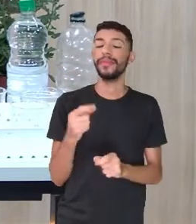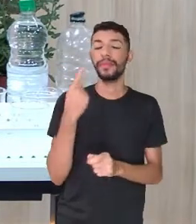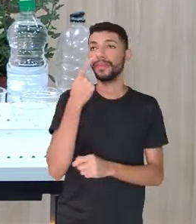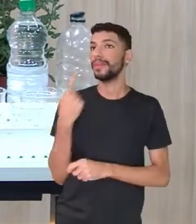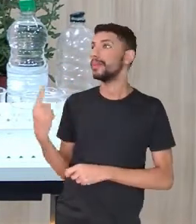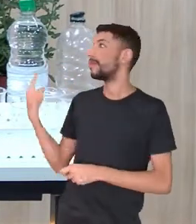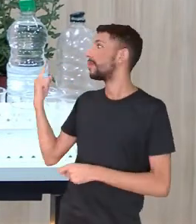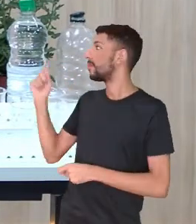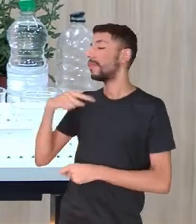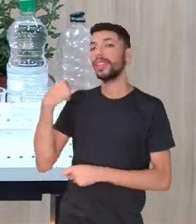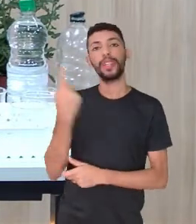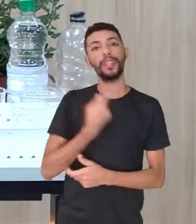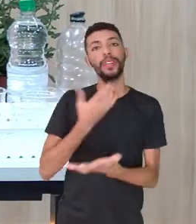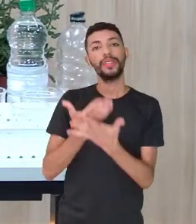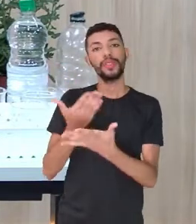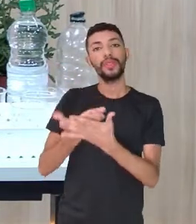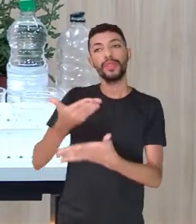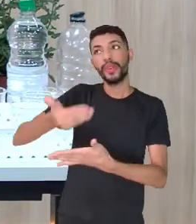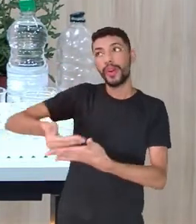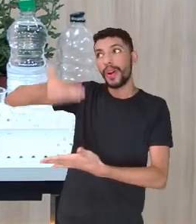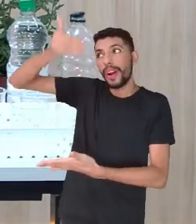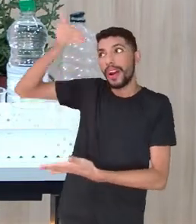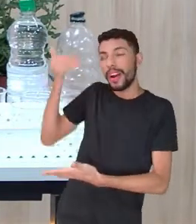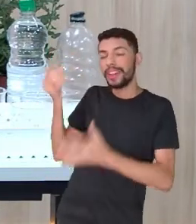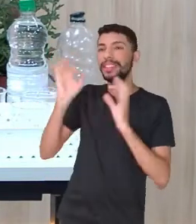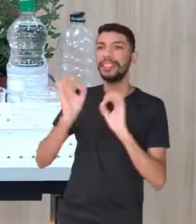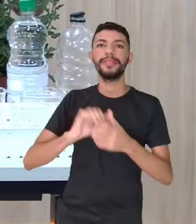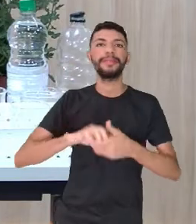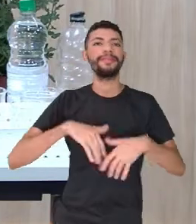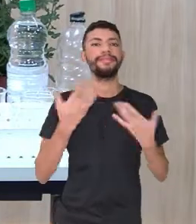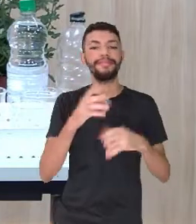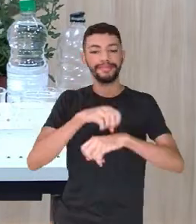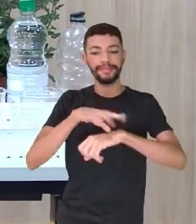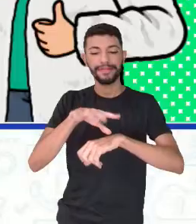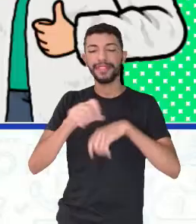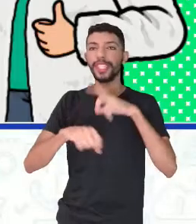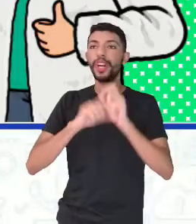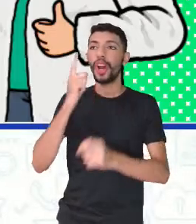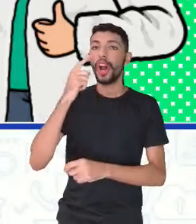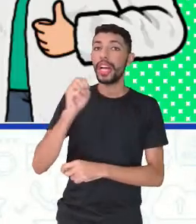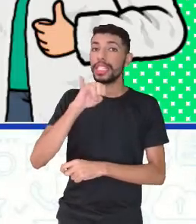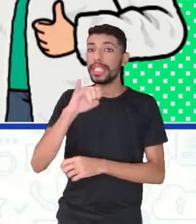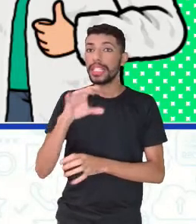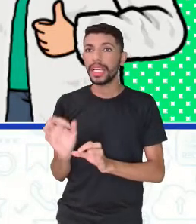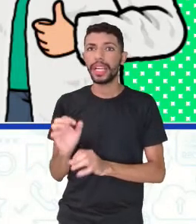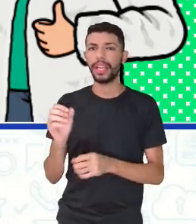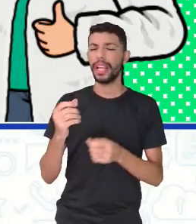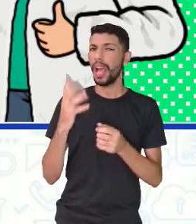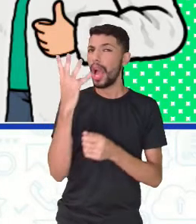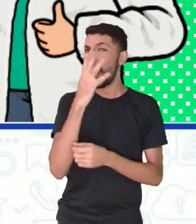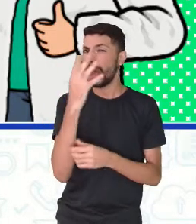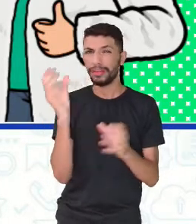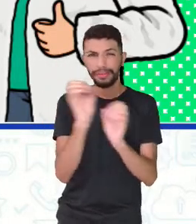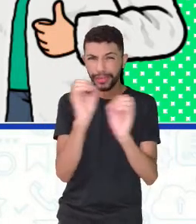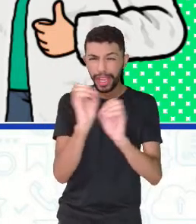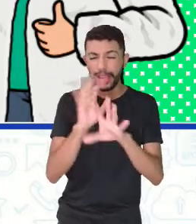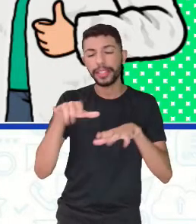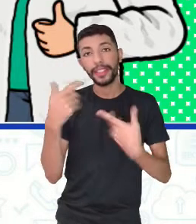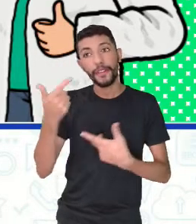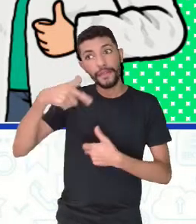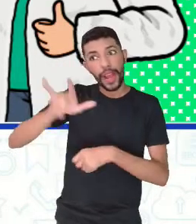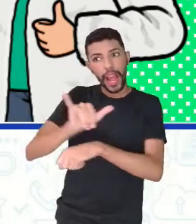que nós conversamos na aula passada. E aqui fica a dica. Quem não assistiu, vai lá no YouTube e assiste,